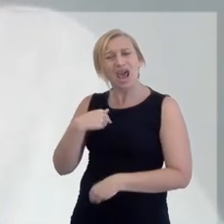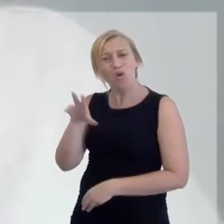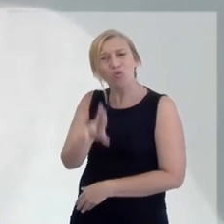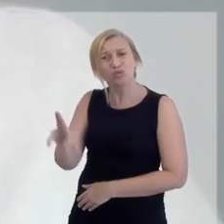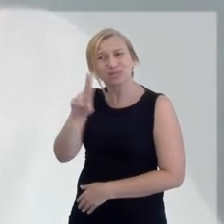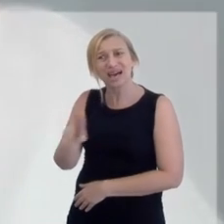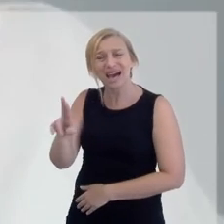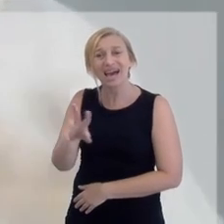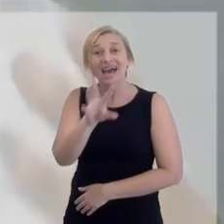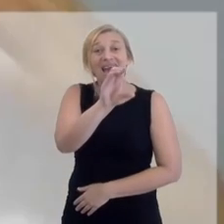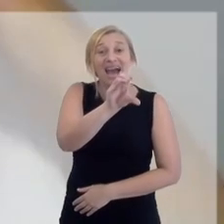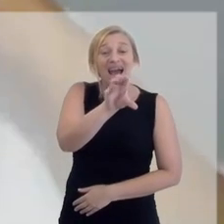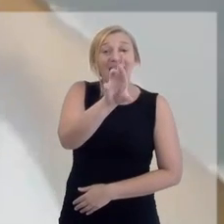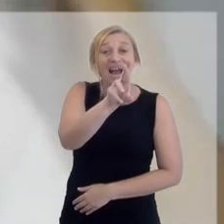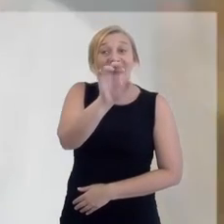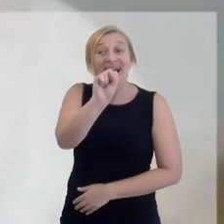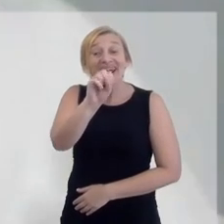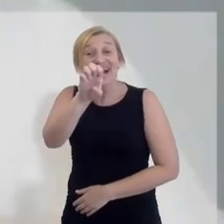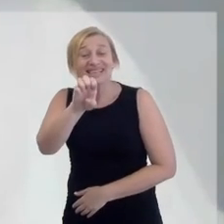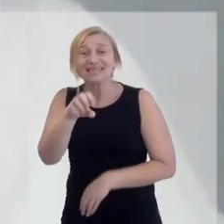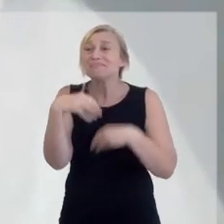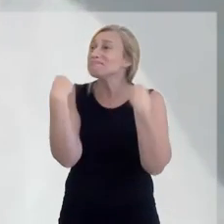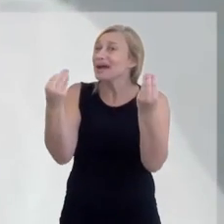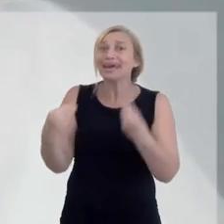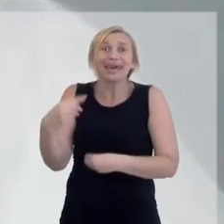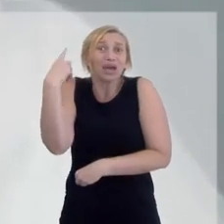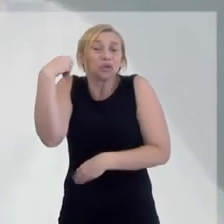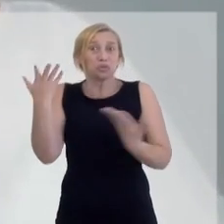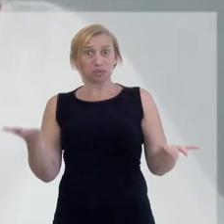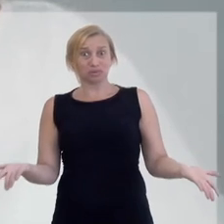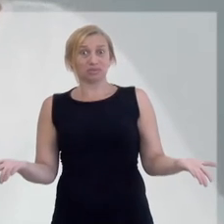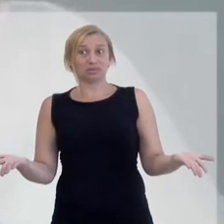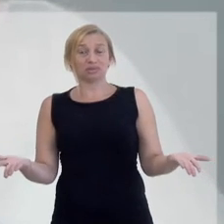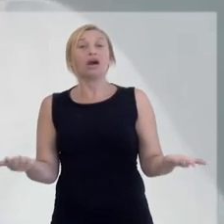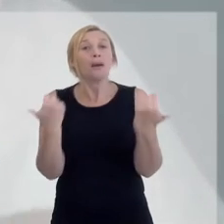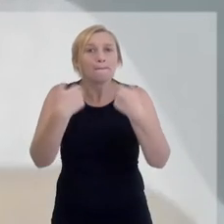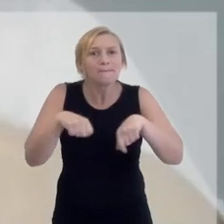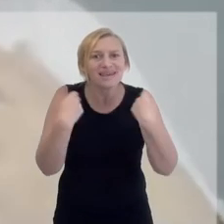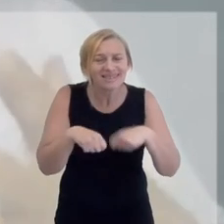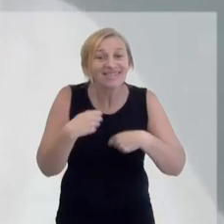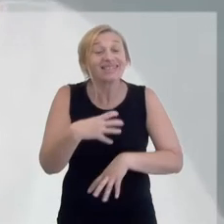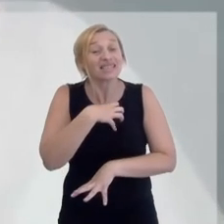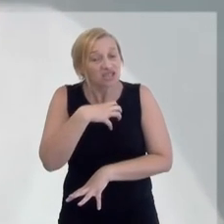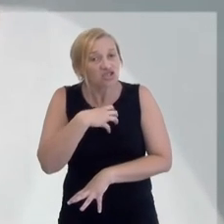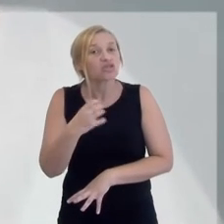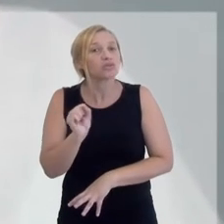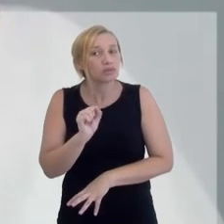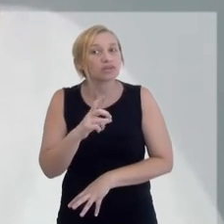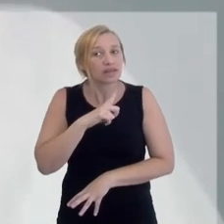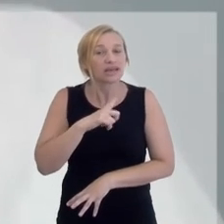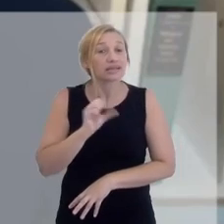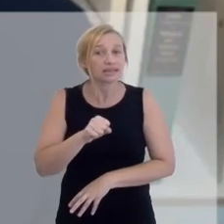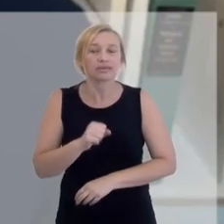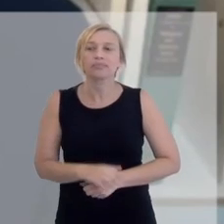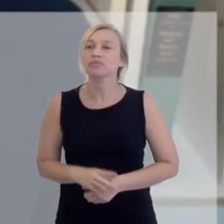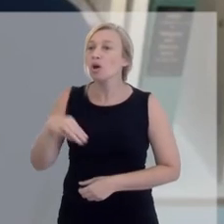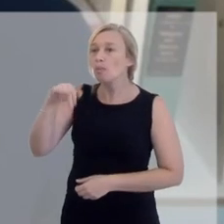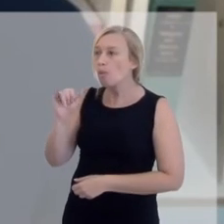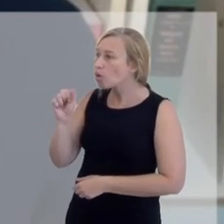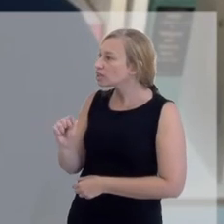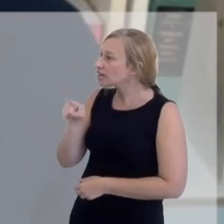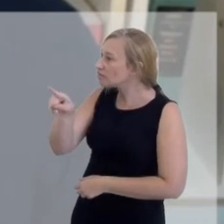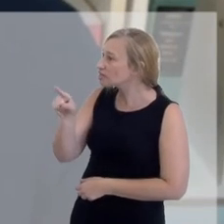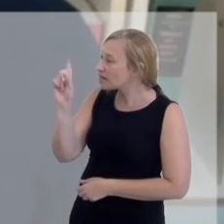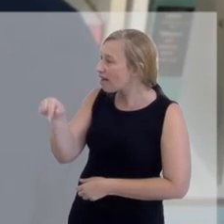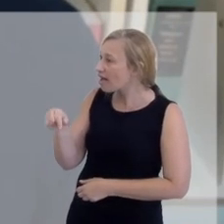usar crase? Que loucura! Para que eu preciso disso? Então, precisa fazer sentido. Mônica,